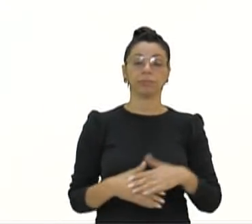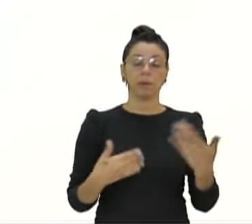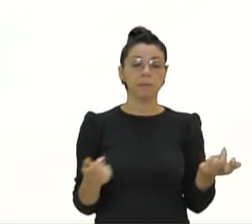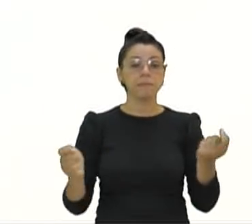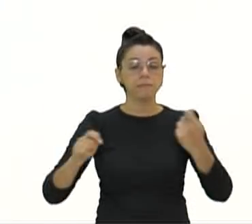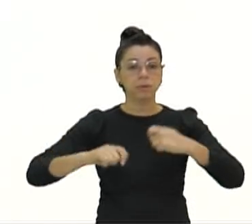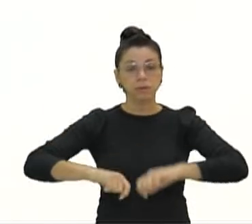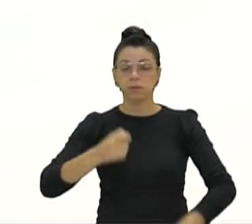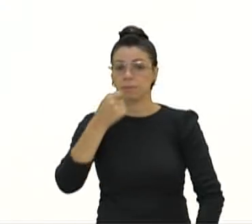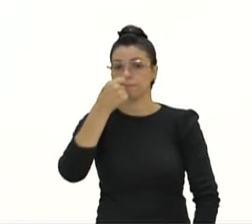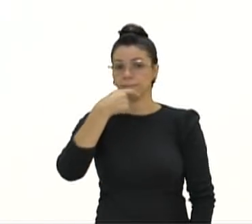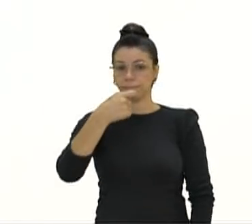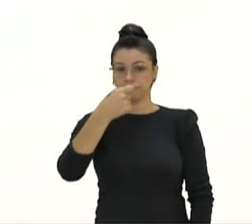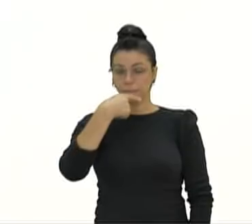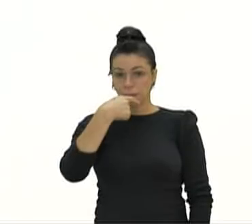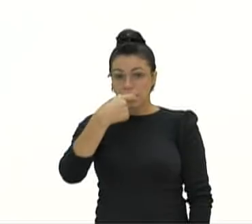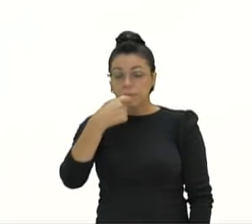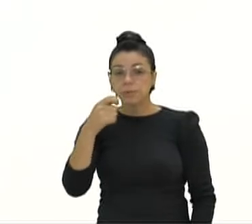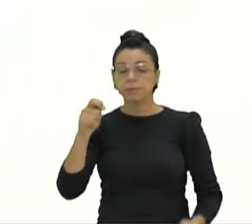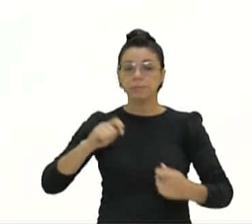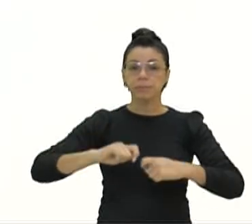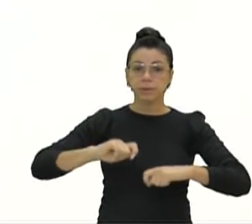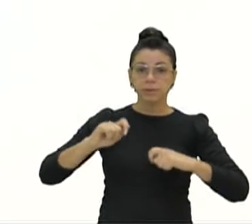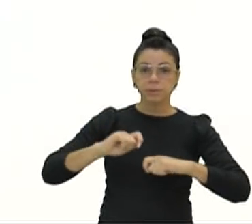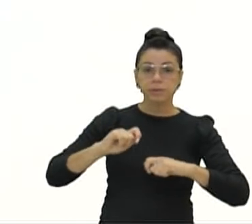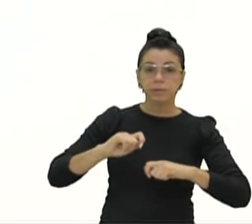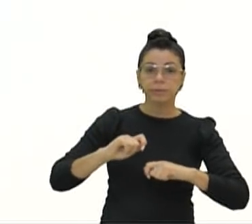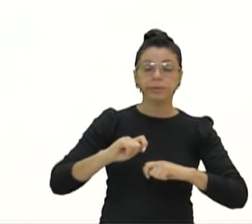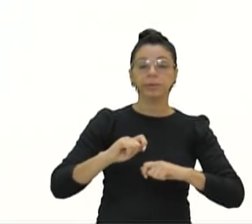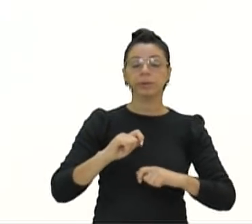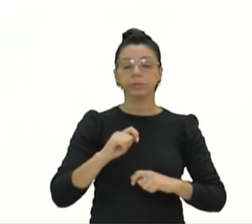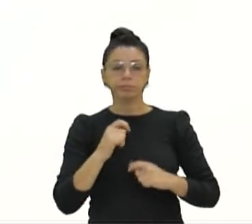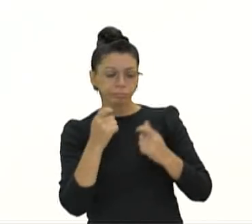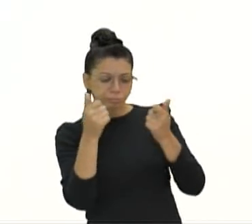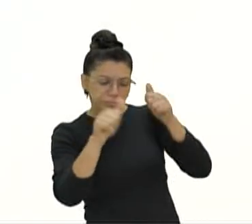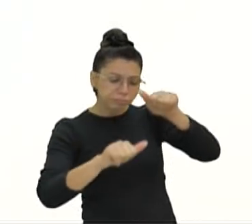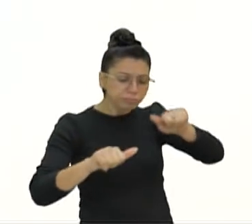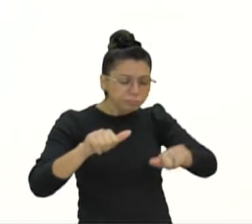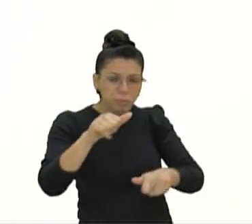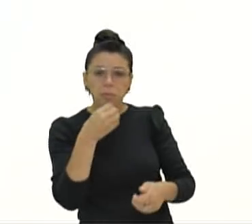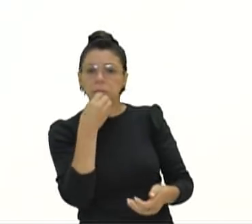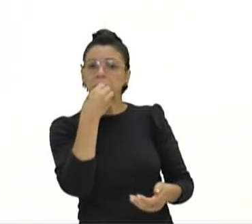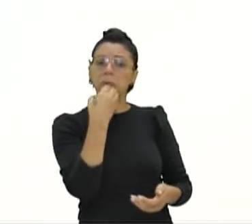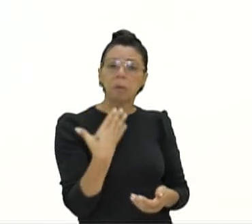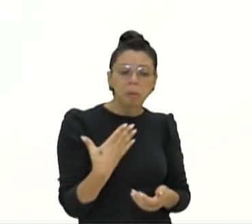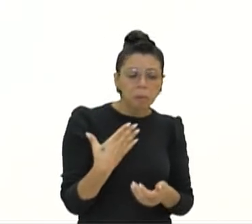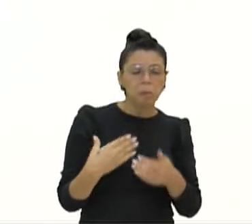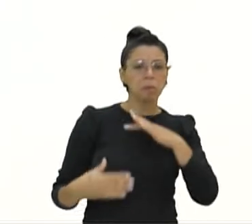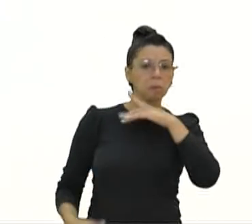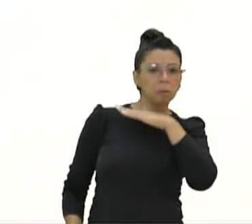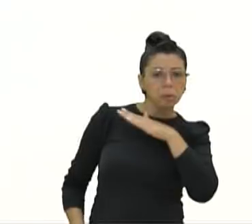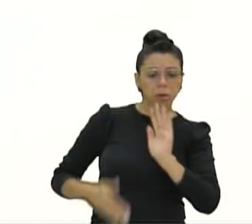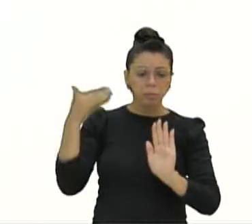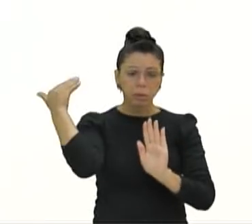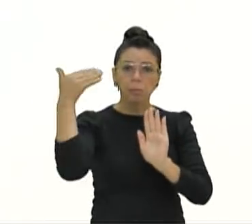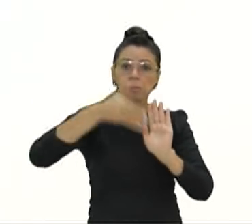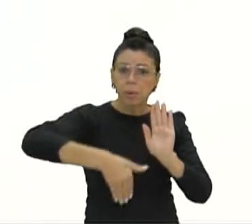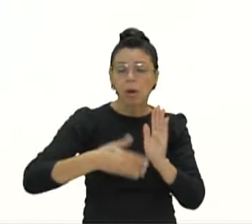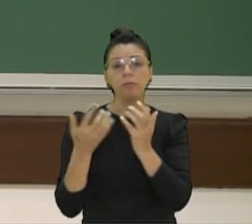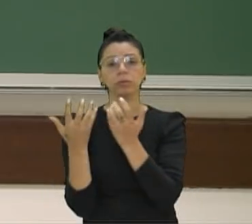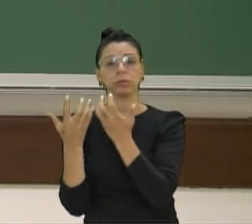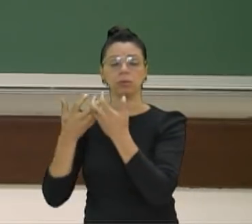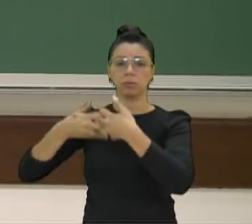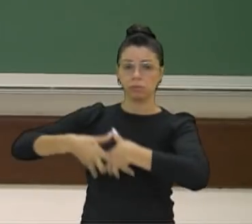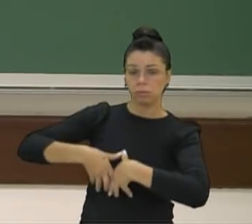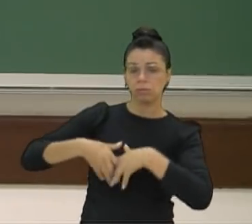ser testada, tem que ter sido verificada a eficiência dela, né? Comprovado que ela funciona, que